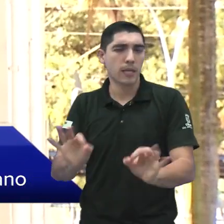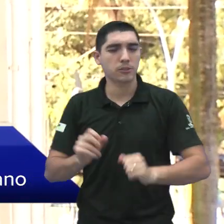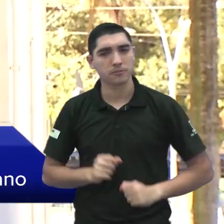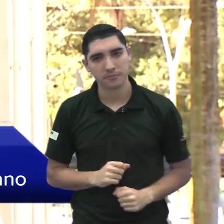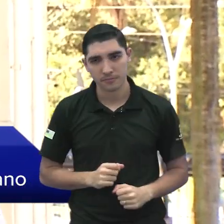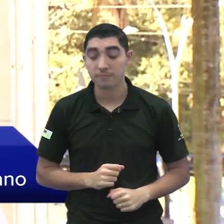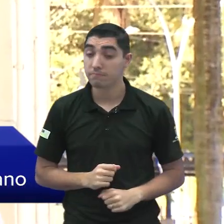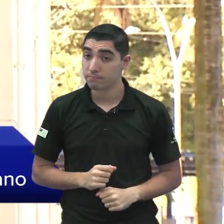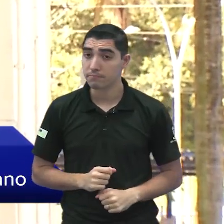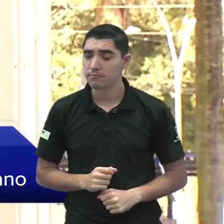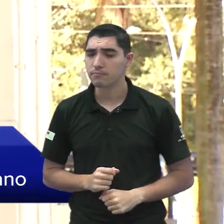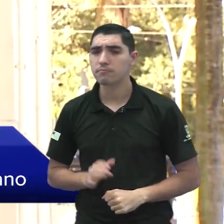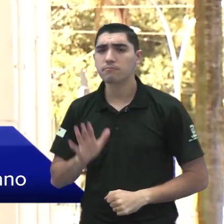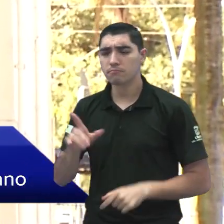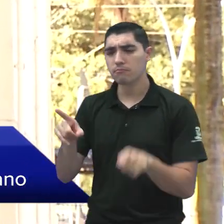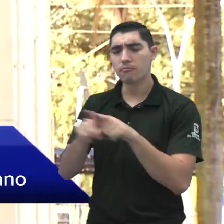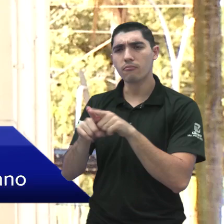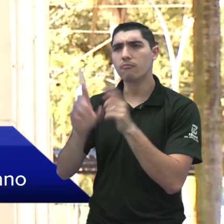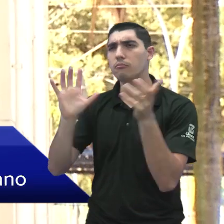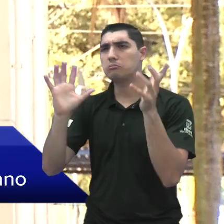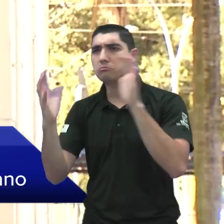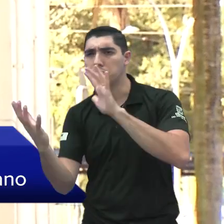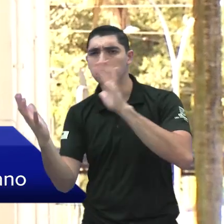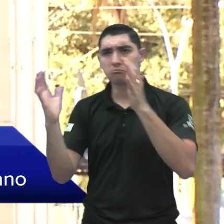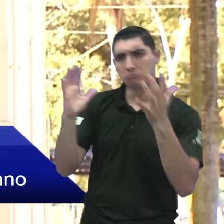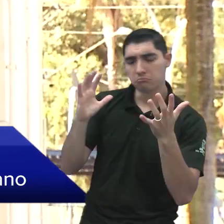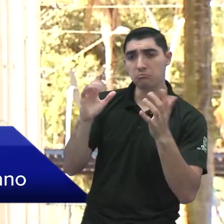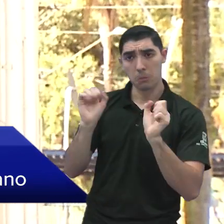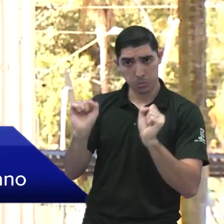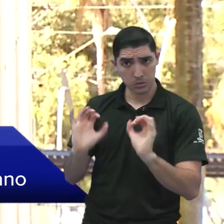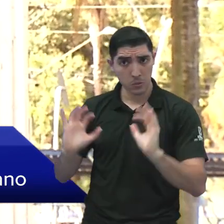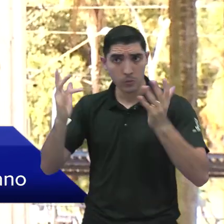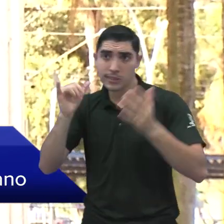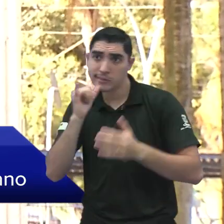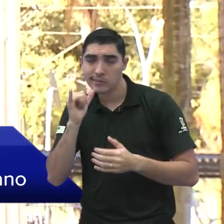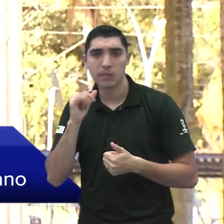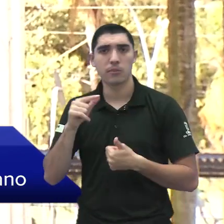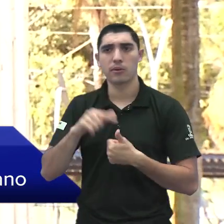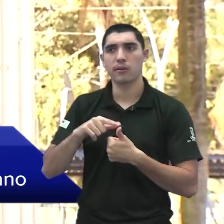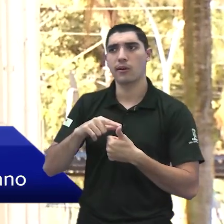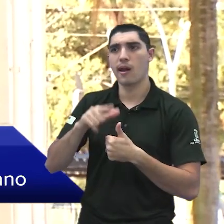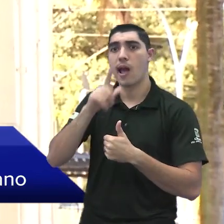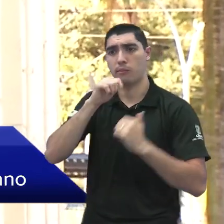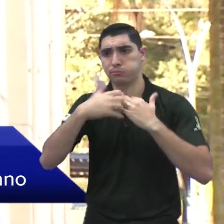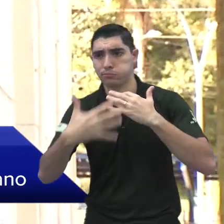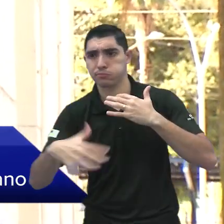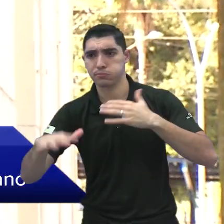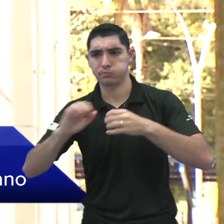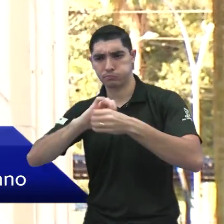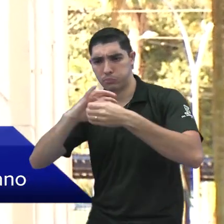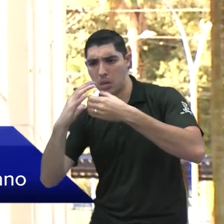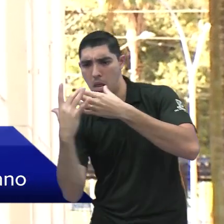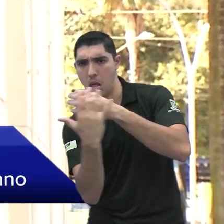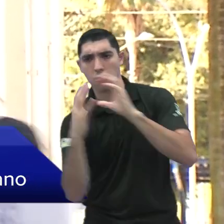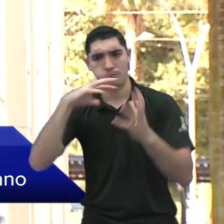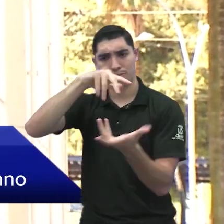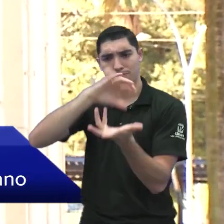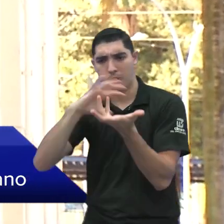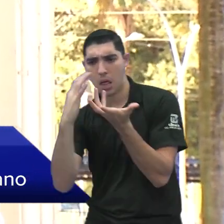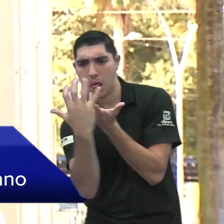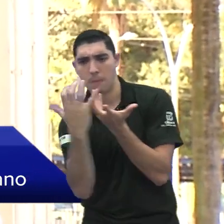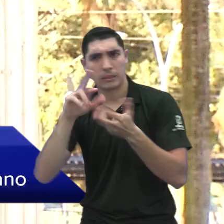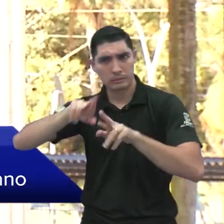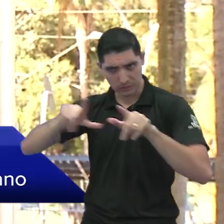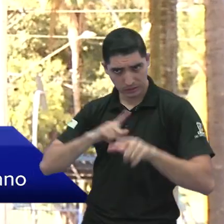estação. E a previsão aponta alguma influência de fenômenos climáticos como Laninha sobre a região de São José? O